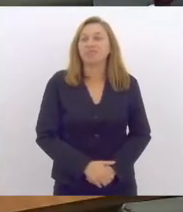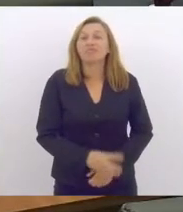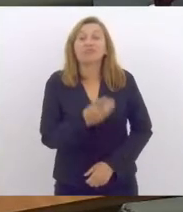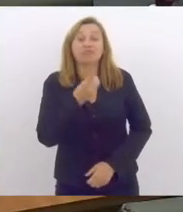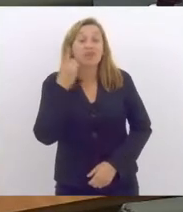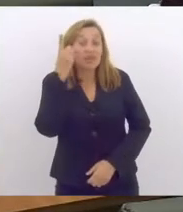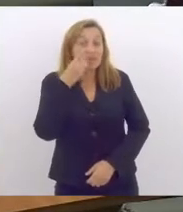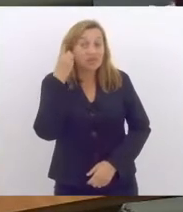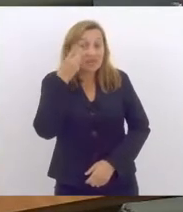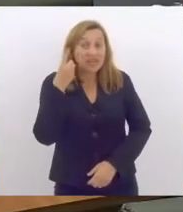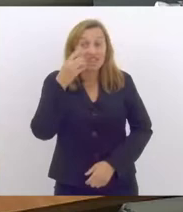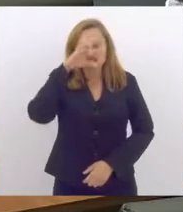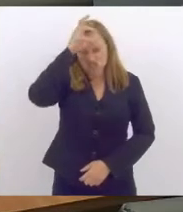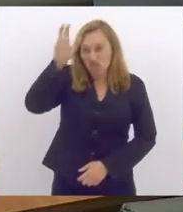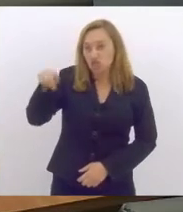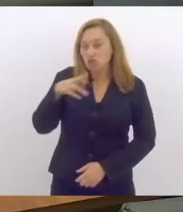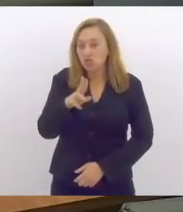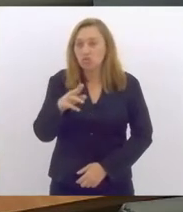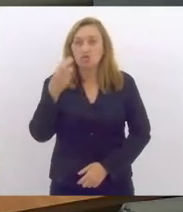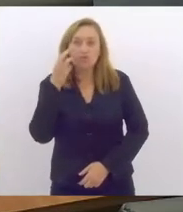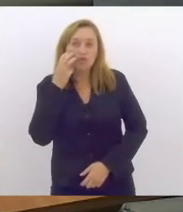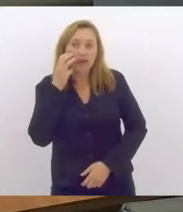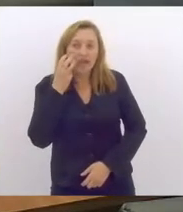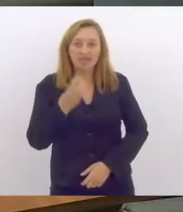deputada Tia Ju, deputado Valdec,